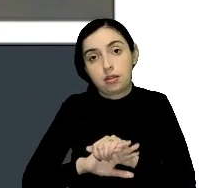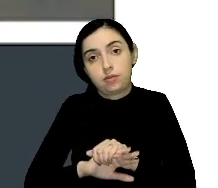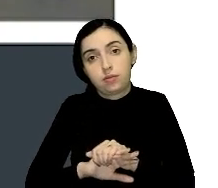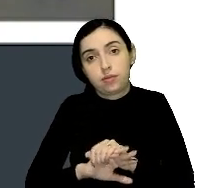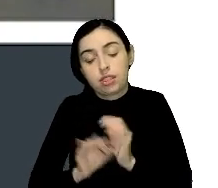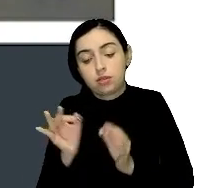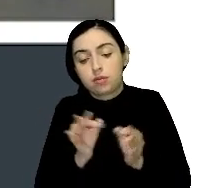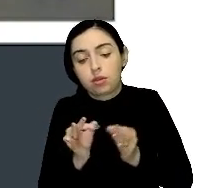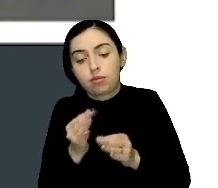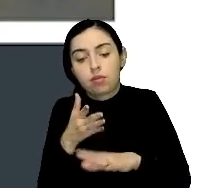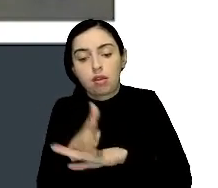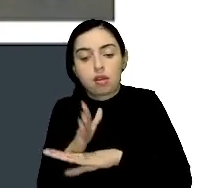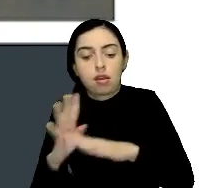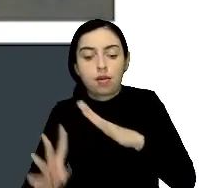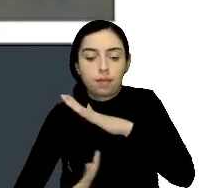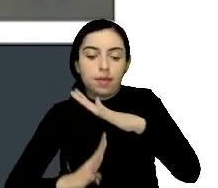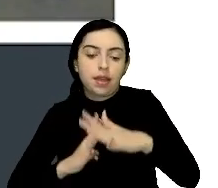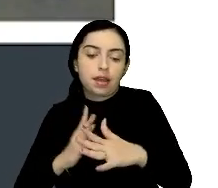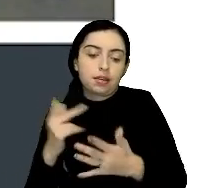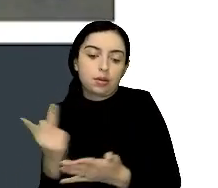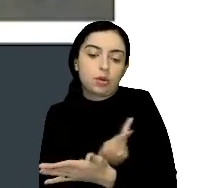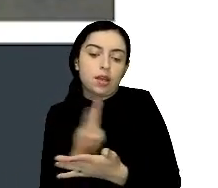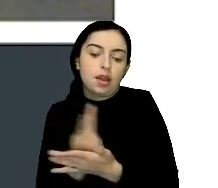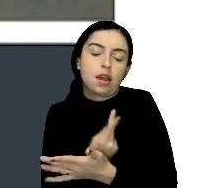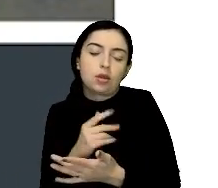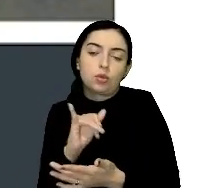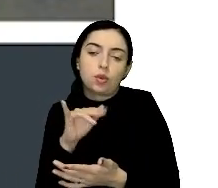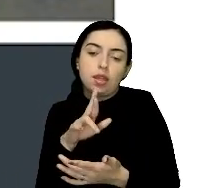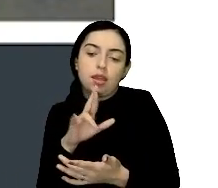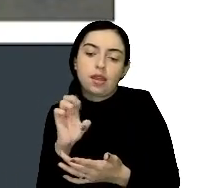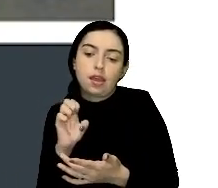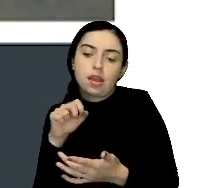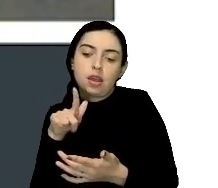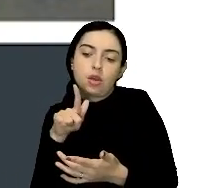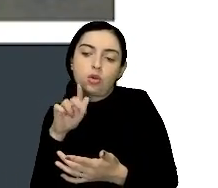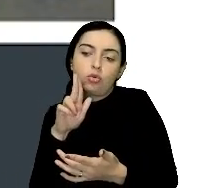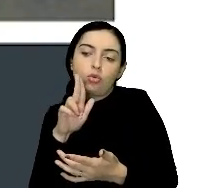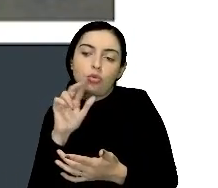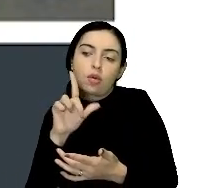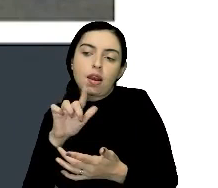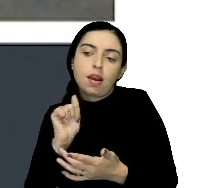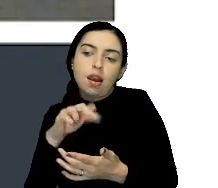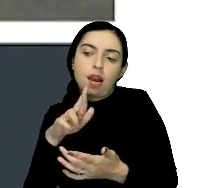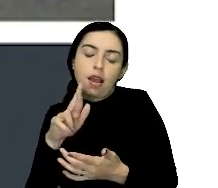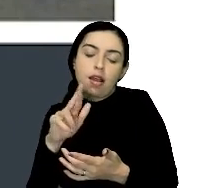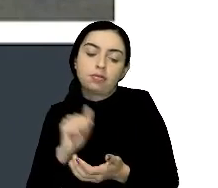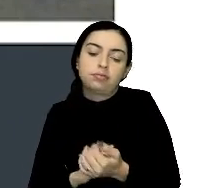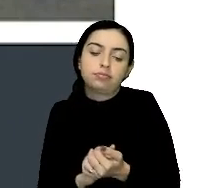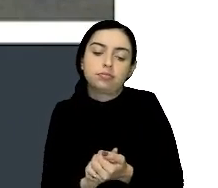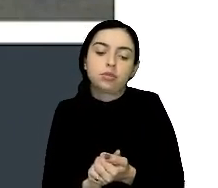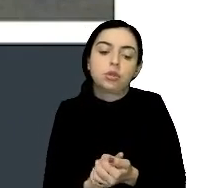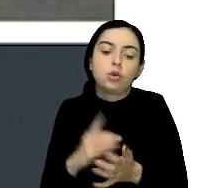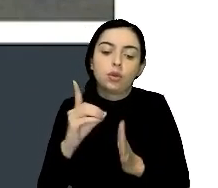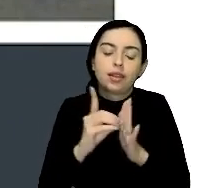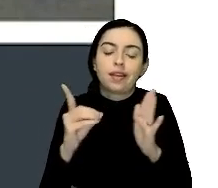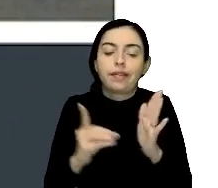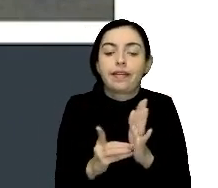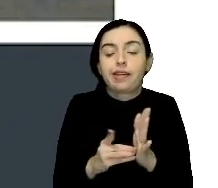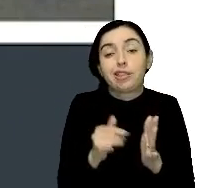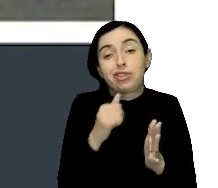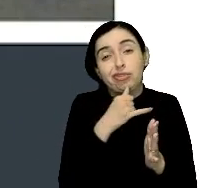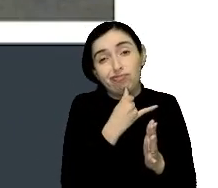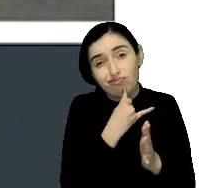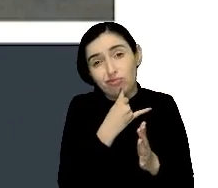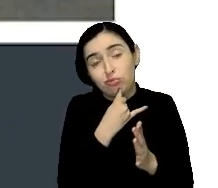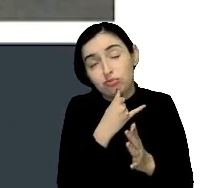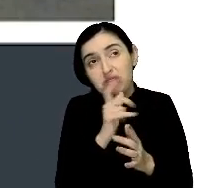situação migratória irregular. O estrangeiro não é ilegal, não é clandestino. O decreto, infelizmente, usa a